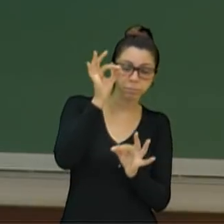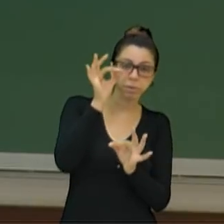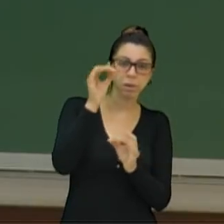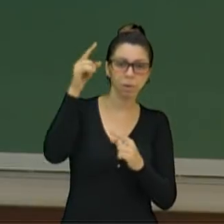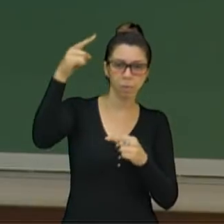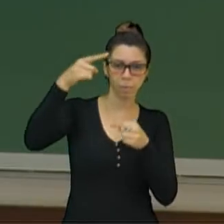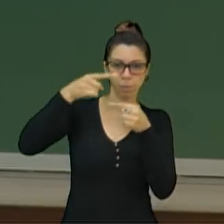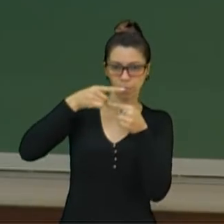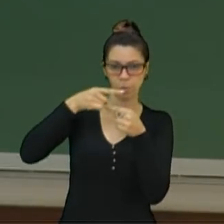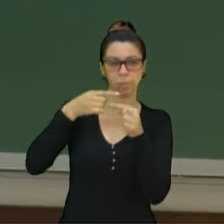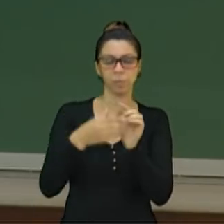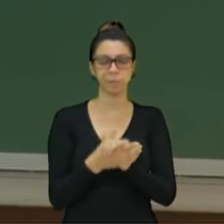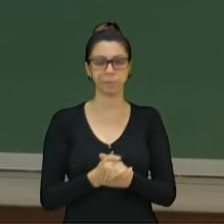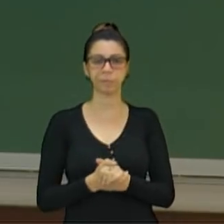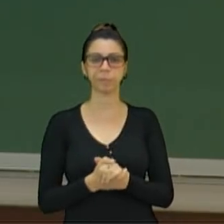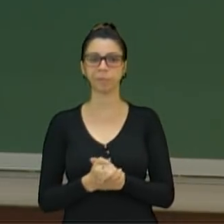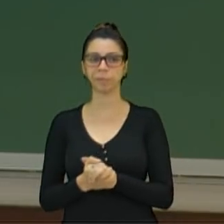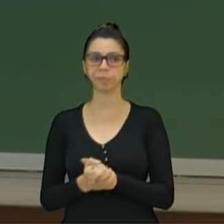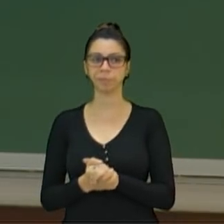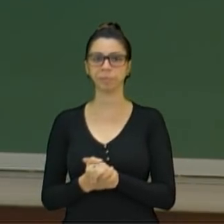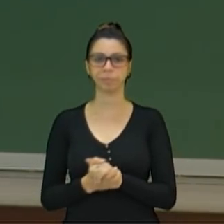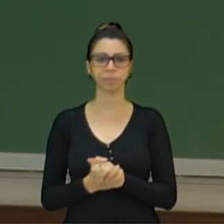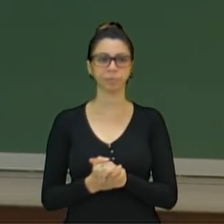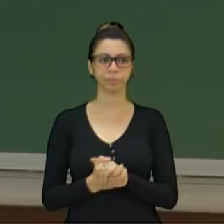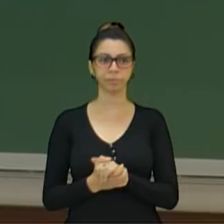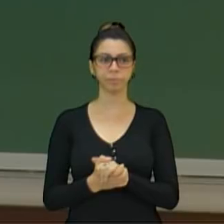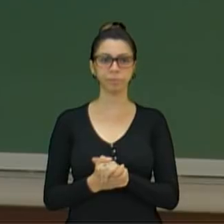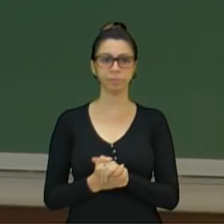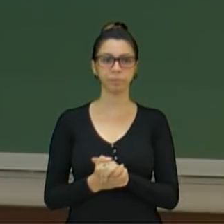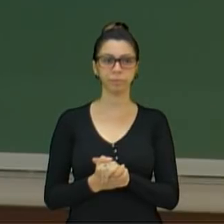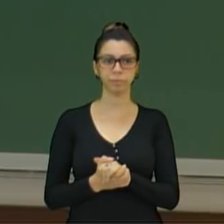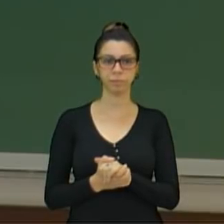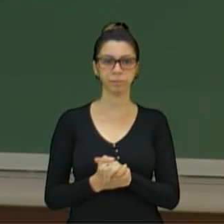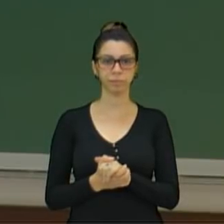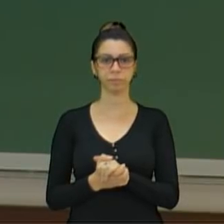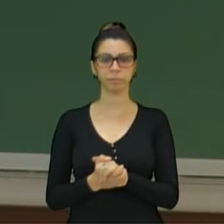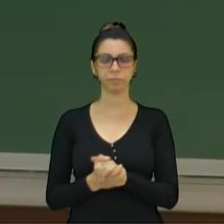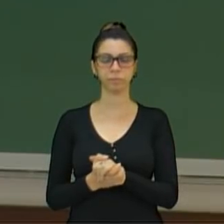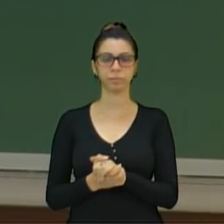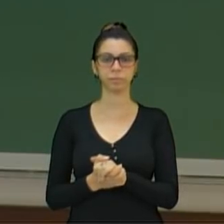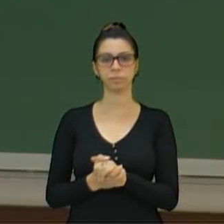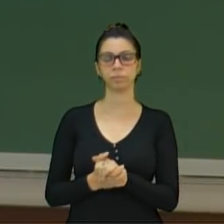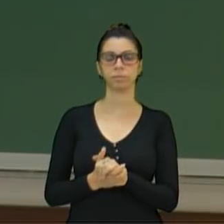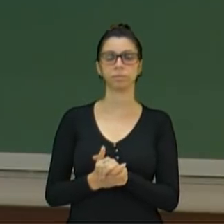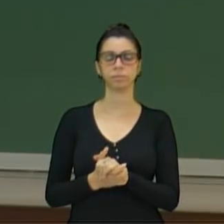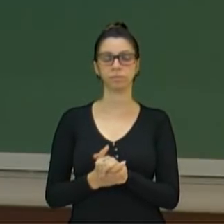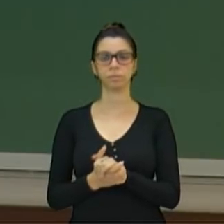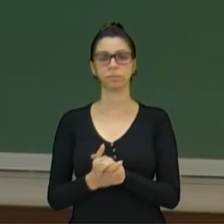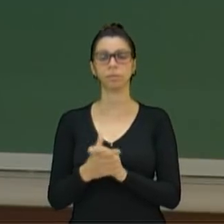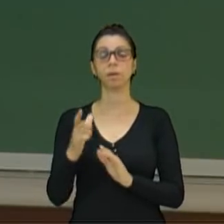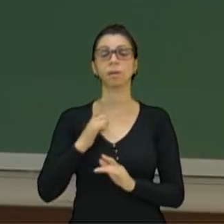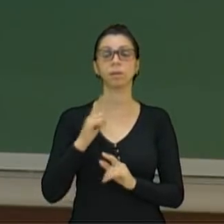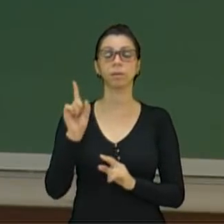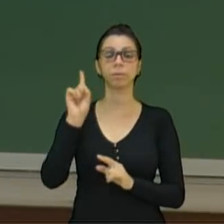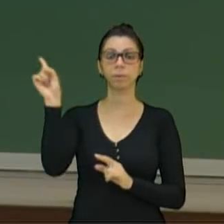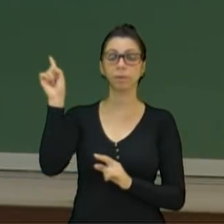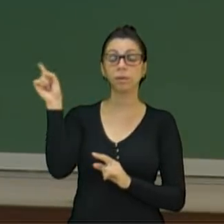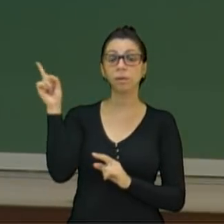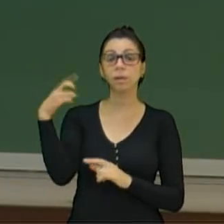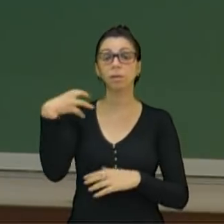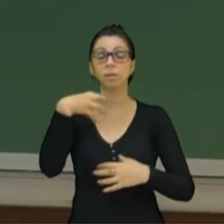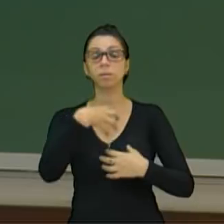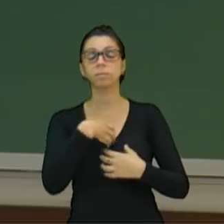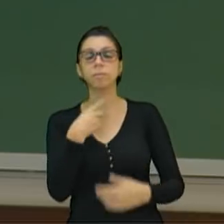estruturas. Então, o que eu aponto aqui para vocês? Eu tenho aqui, sinal do sabor, áreas gustativas na língua.